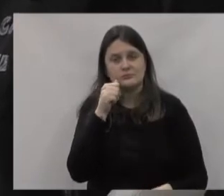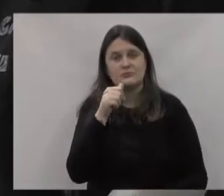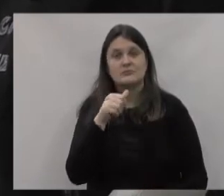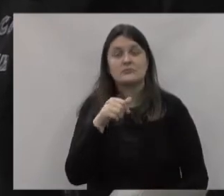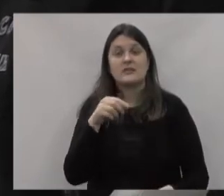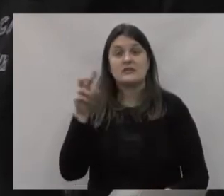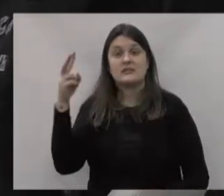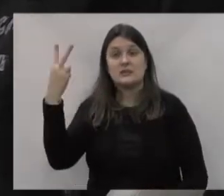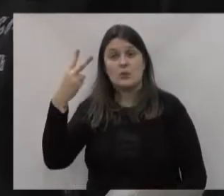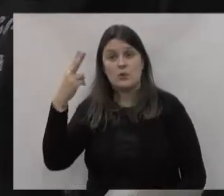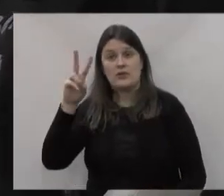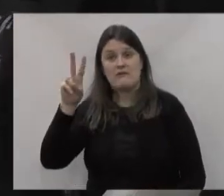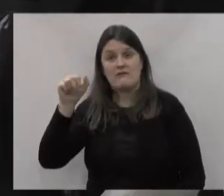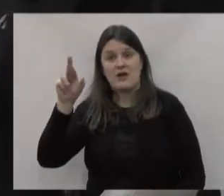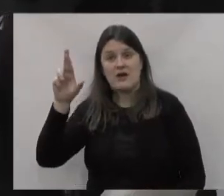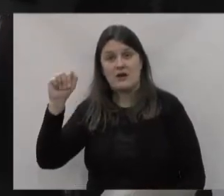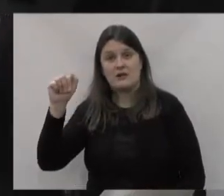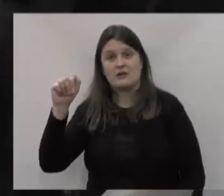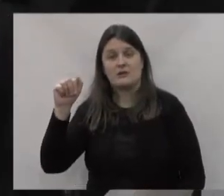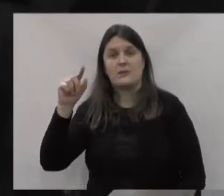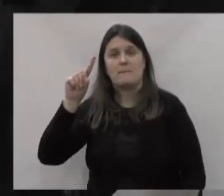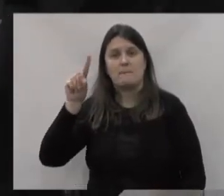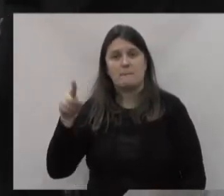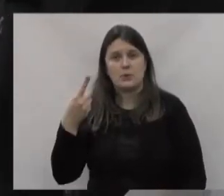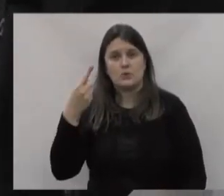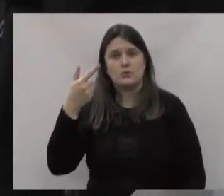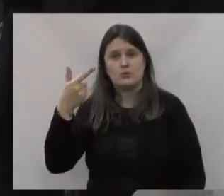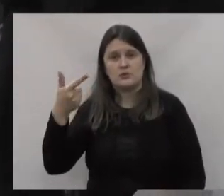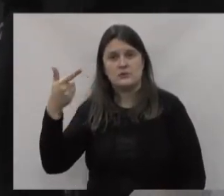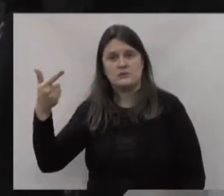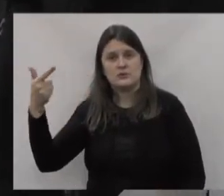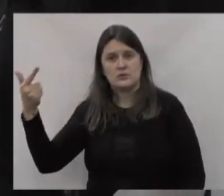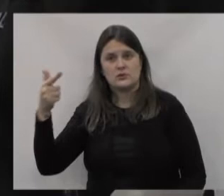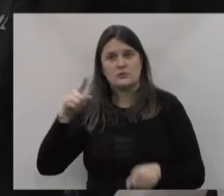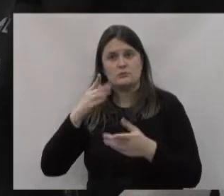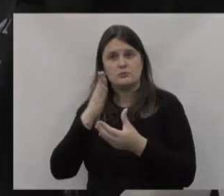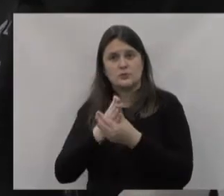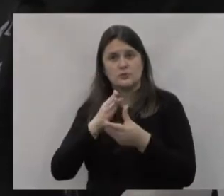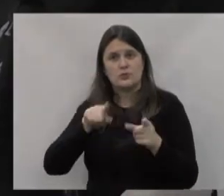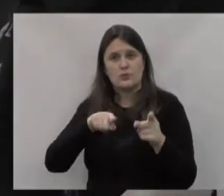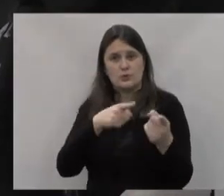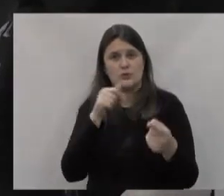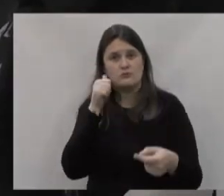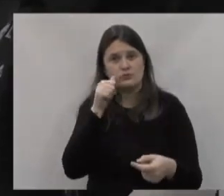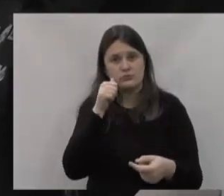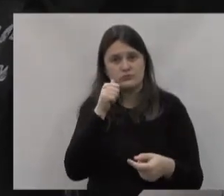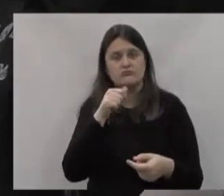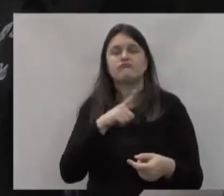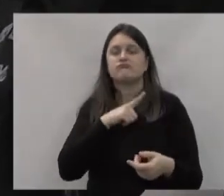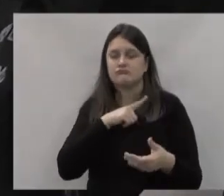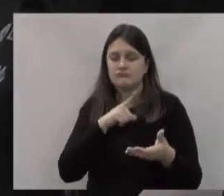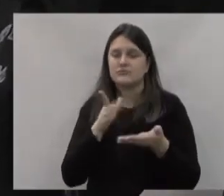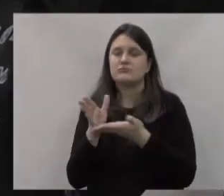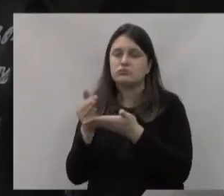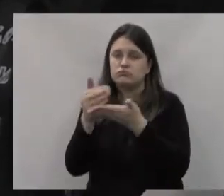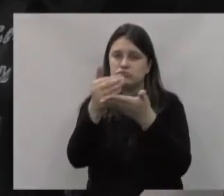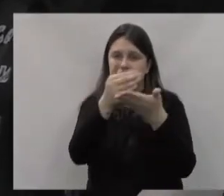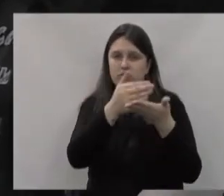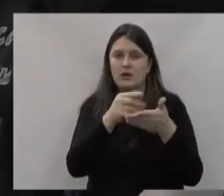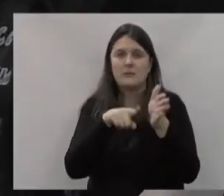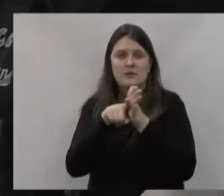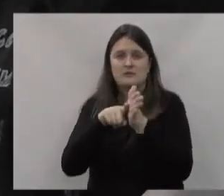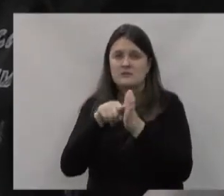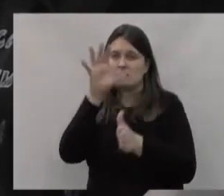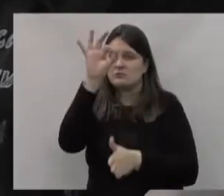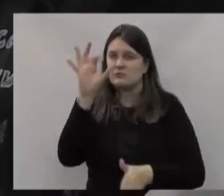segunda vara, são 1.222 processos de violência contra as mulheres. Então, os dados são muito